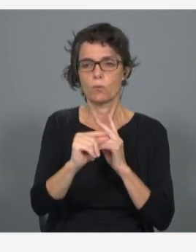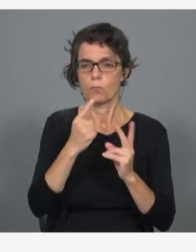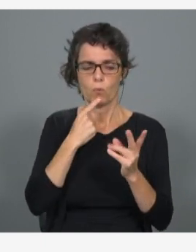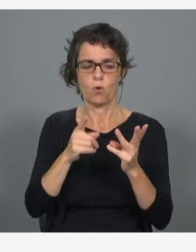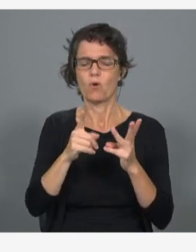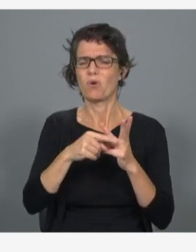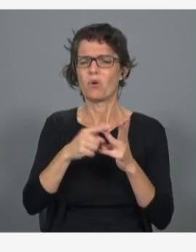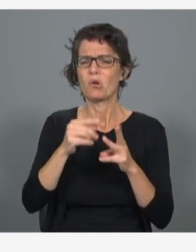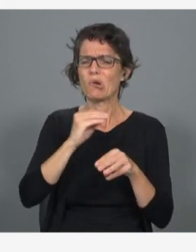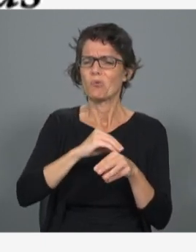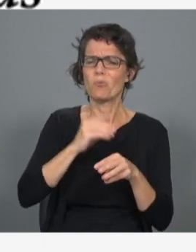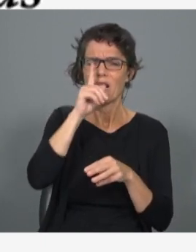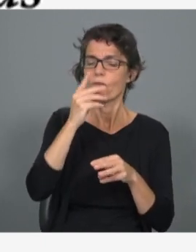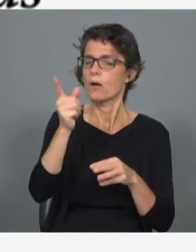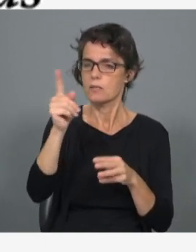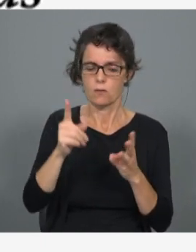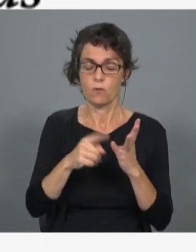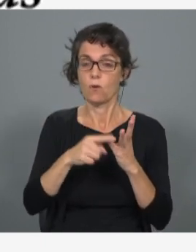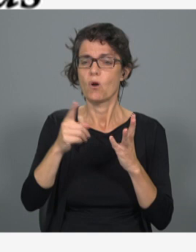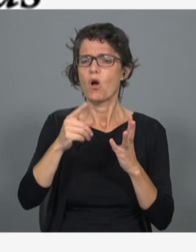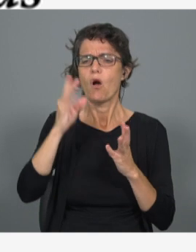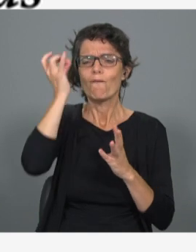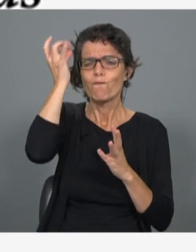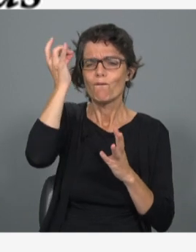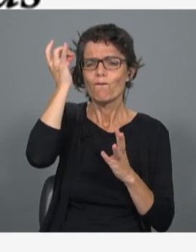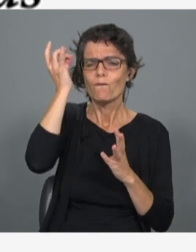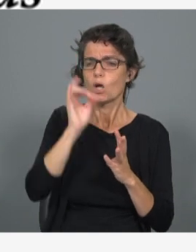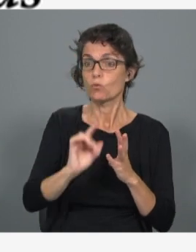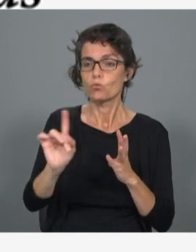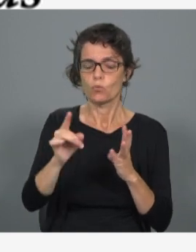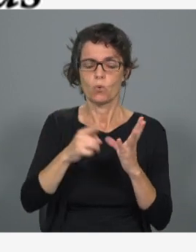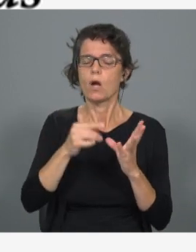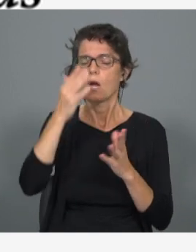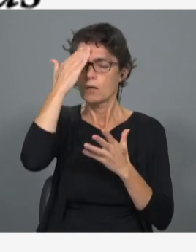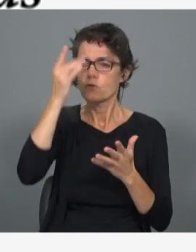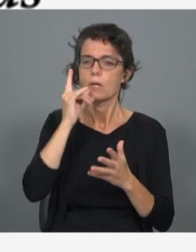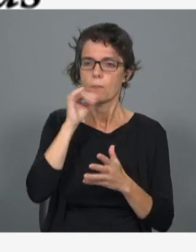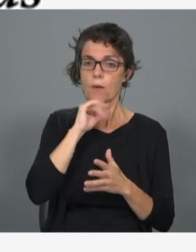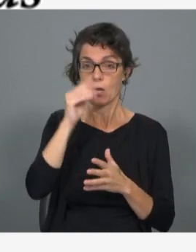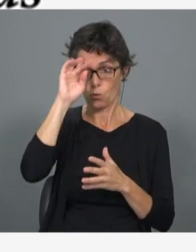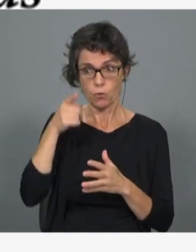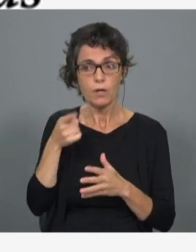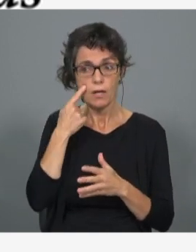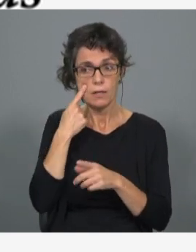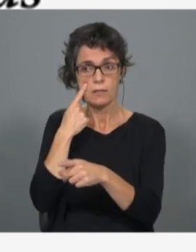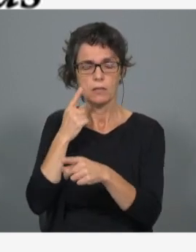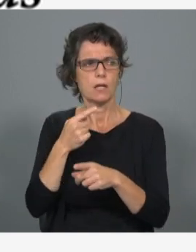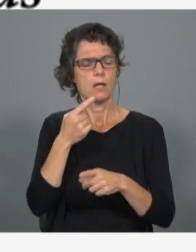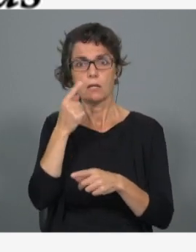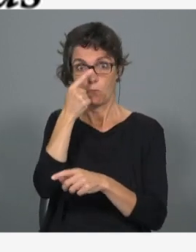levantes falso testemunho, não cometas fraudes, honra pai e mãe. O homem disse a